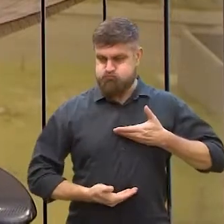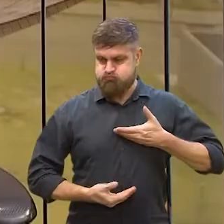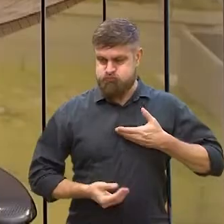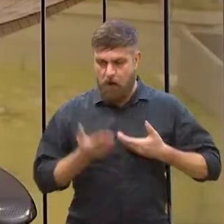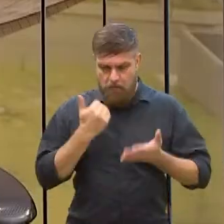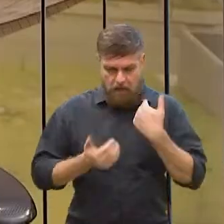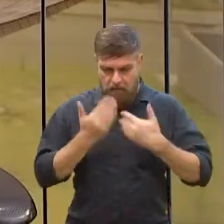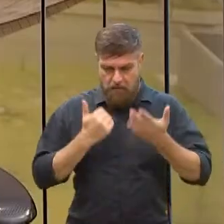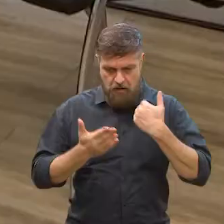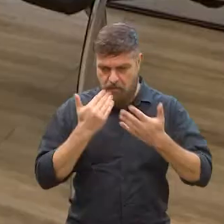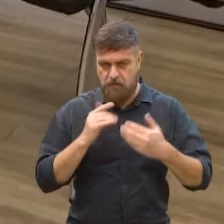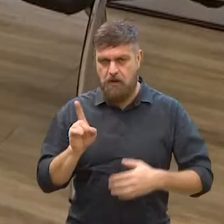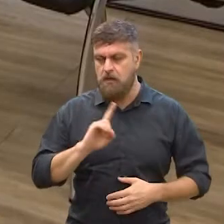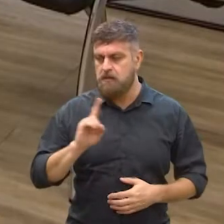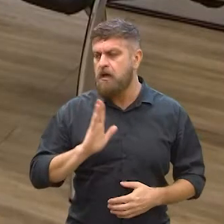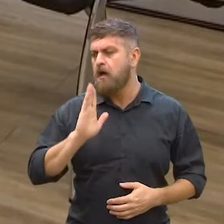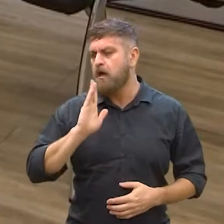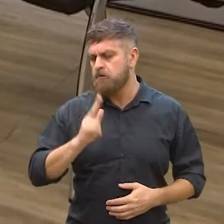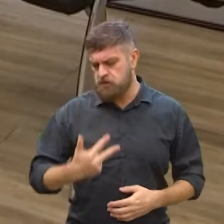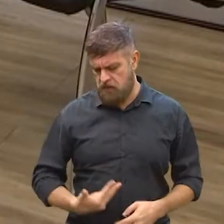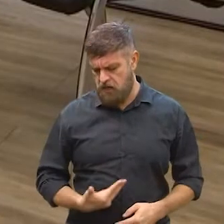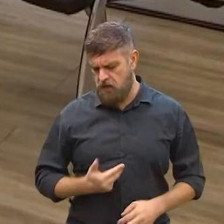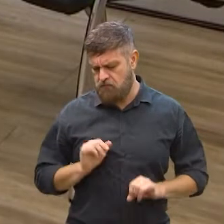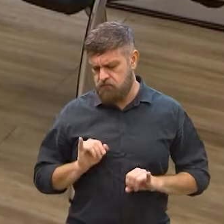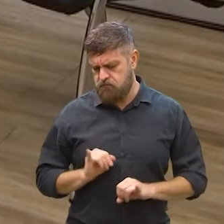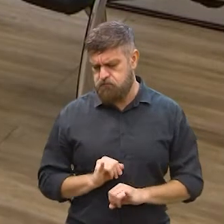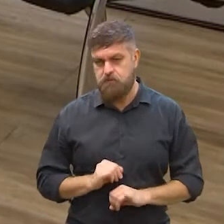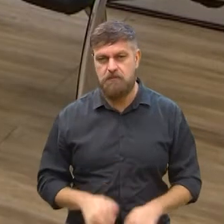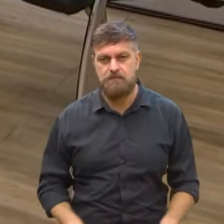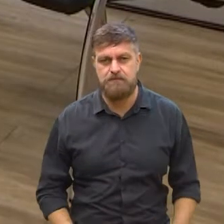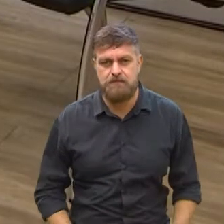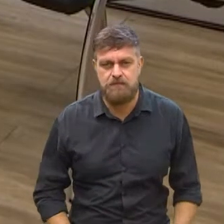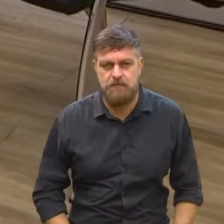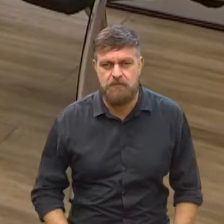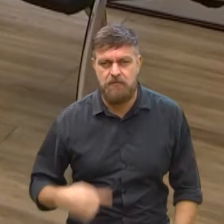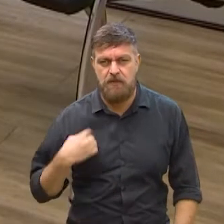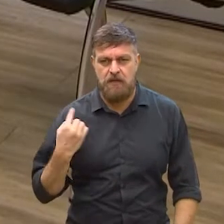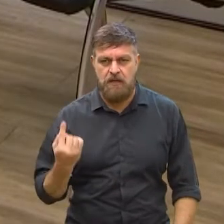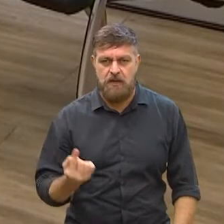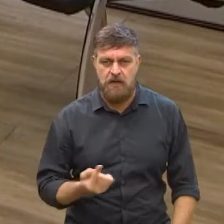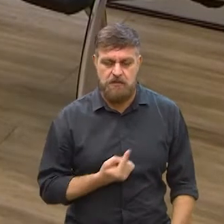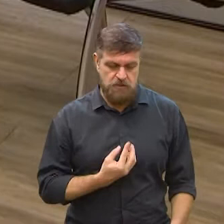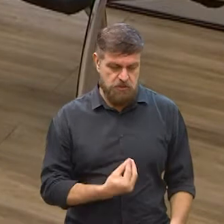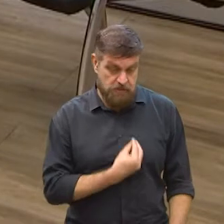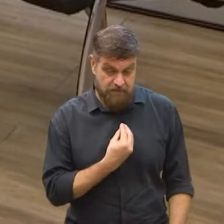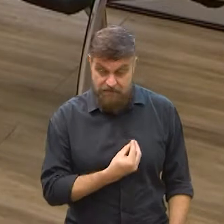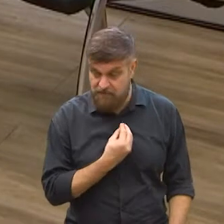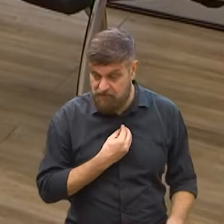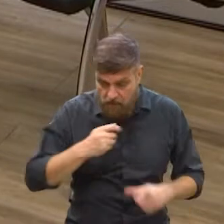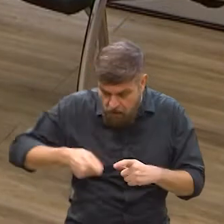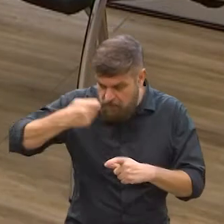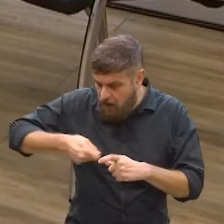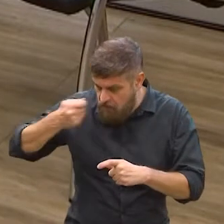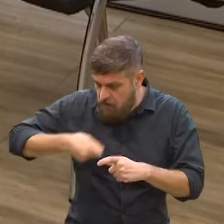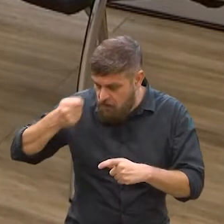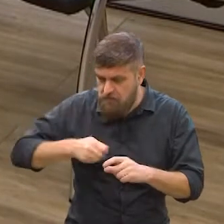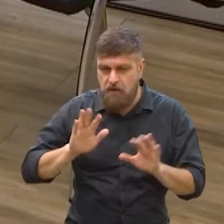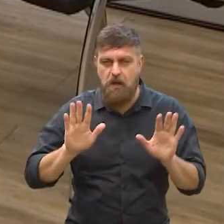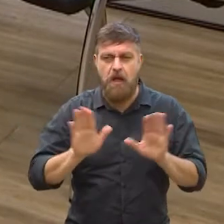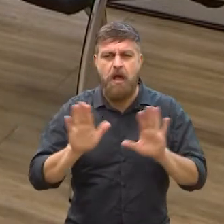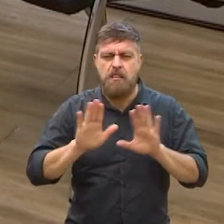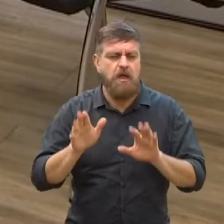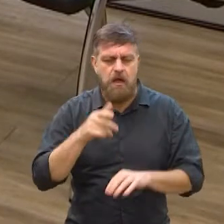daí. A gente caracteriza, desculpa, de a gente come para viver e não vive para comer, né? Eu acho que é uma questão de consciência. E foi uma